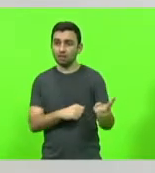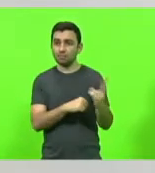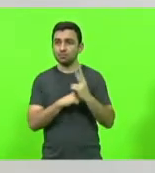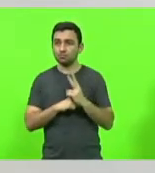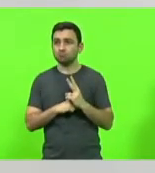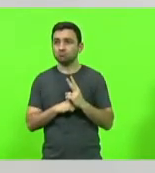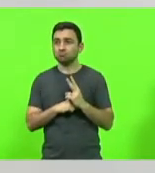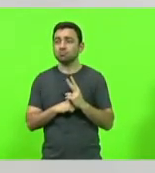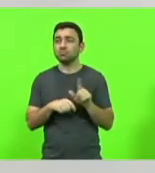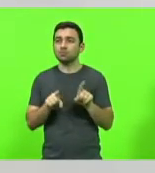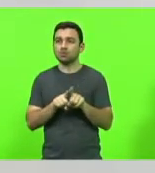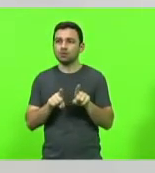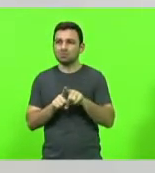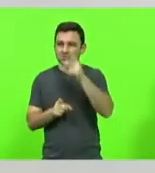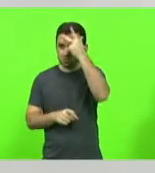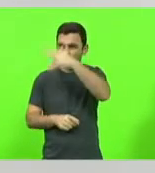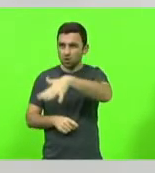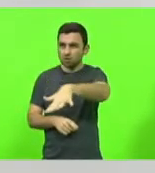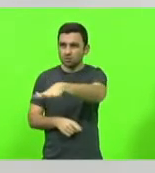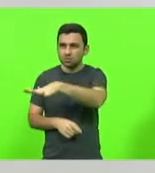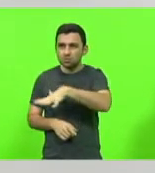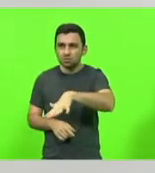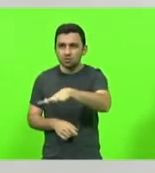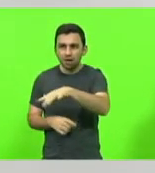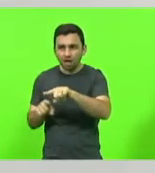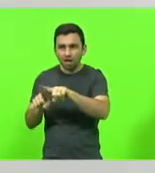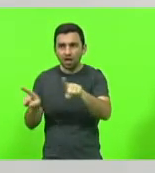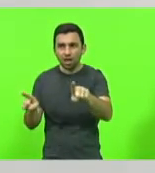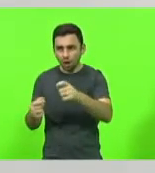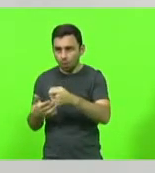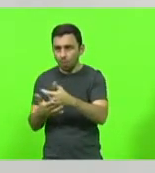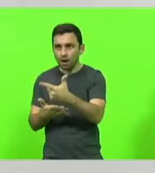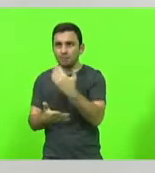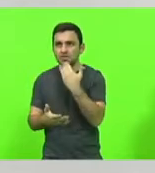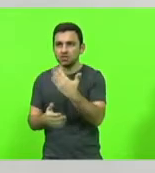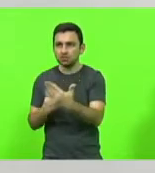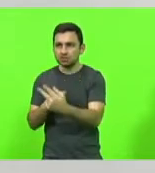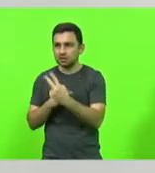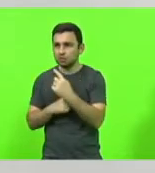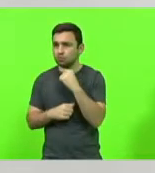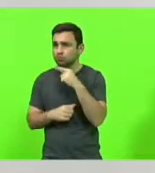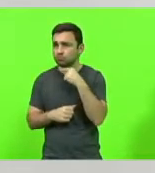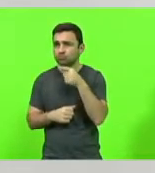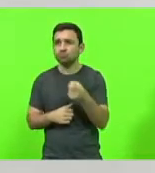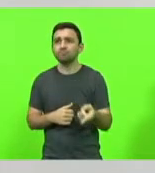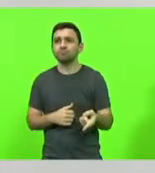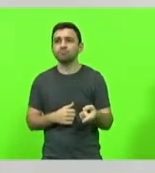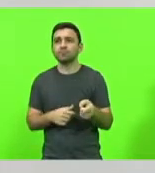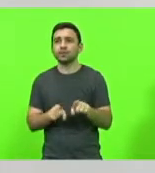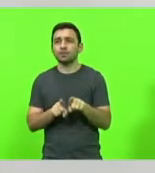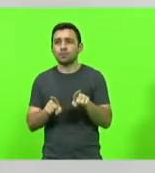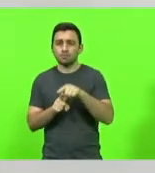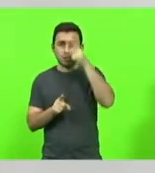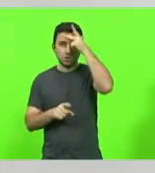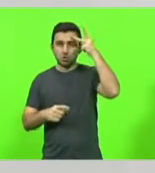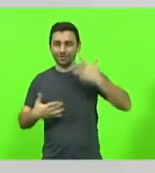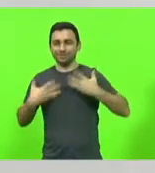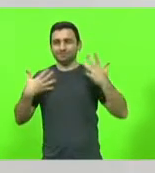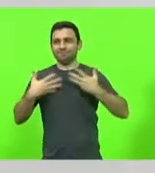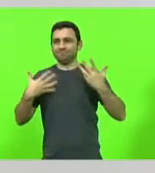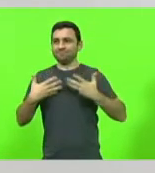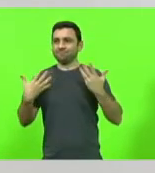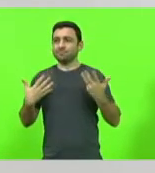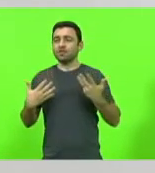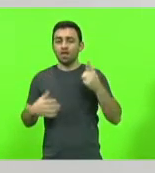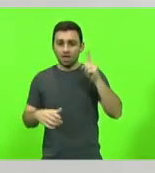emprestado. Mas pessoas, você não pode comprar ou pedir emprestado. E homens motivados são a